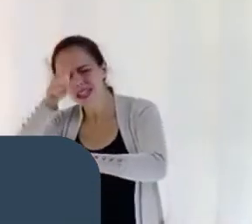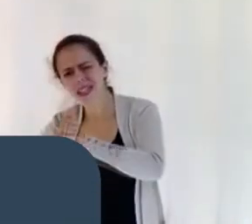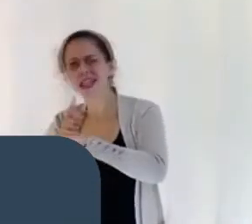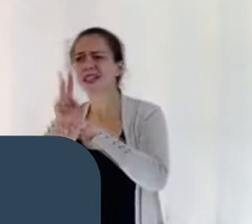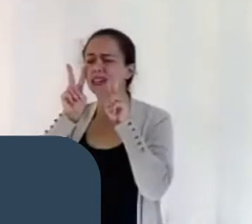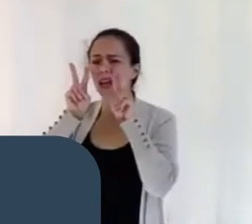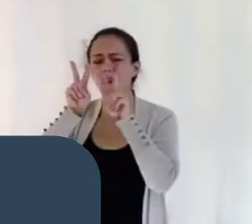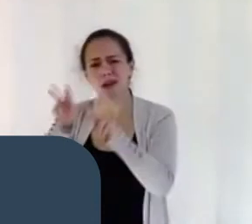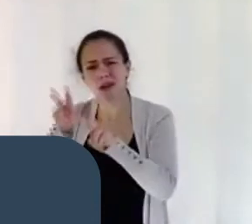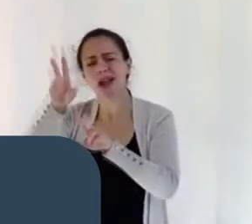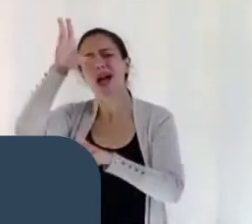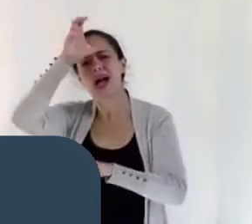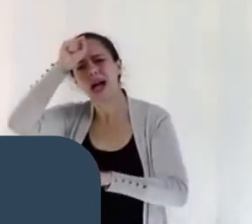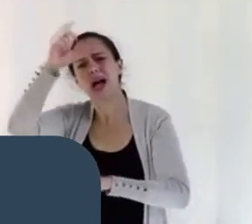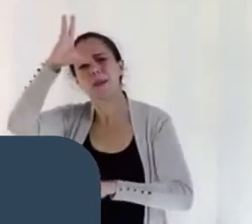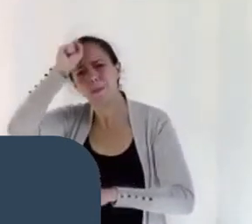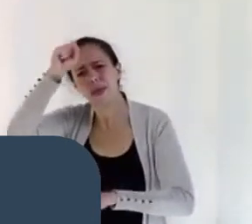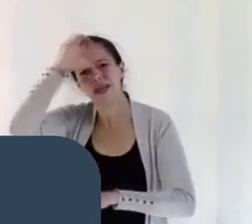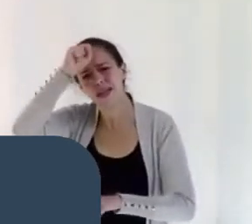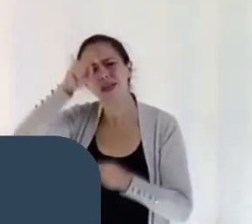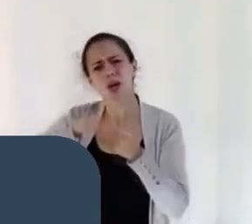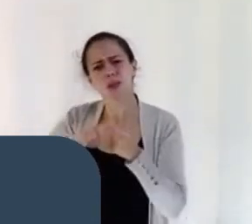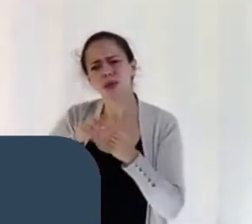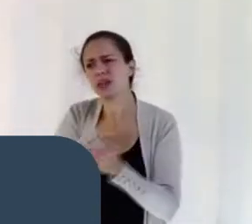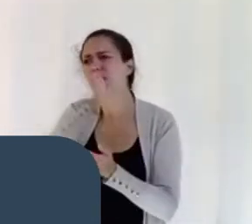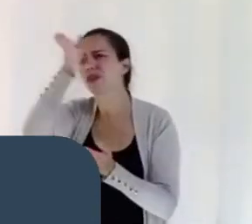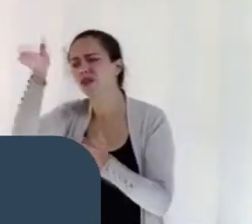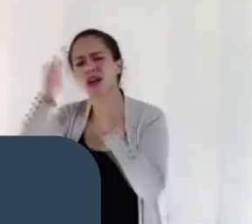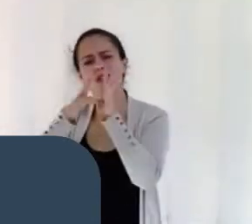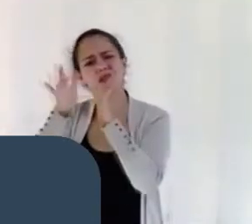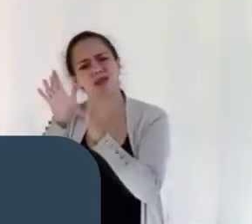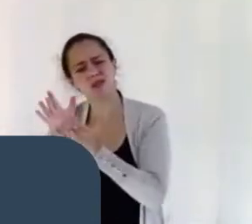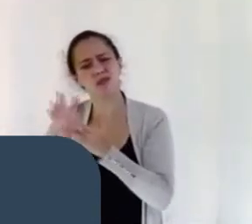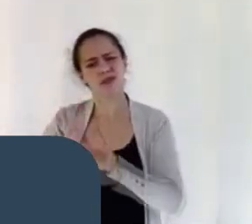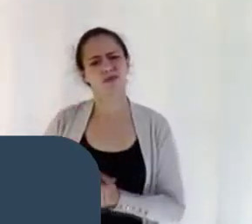porque eles estão nos levando para conhecer a Cristo.